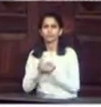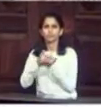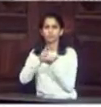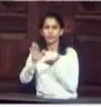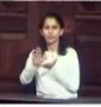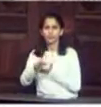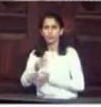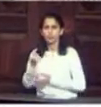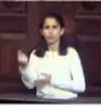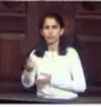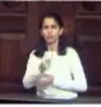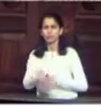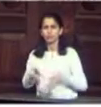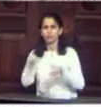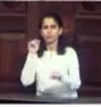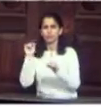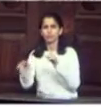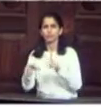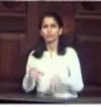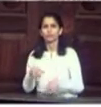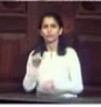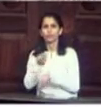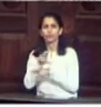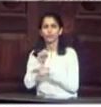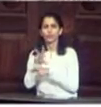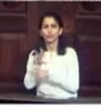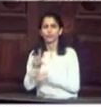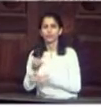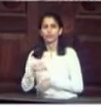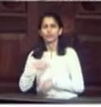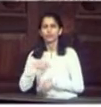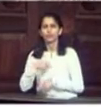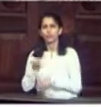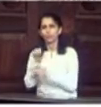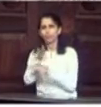vocês? Escolher qual veneno te mata? Eu não vou dar esse veneno à população.